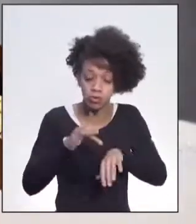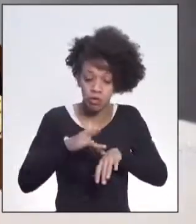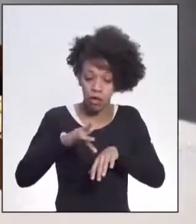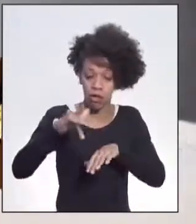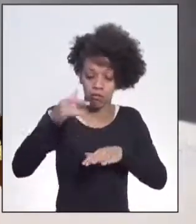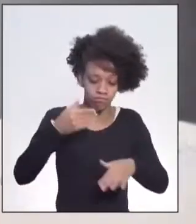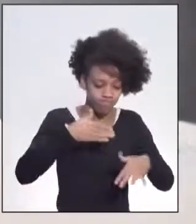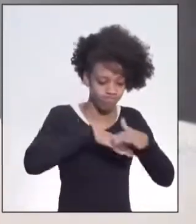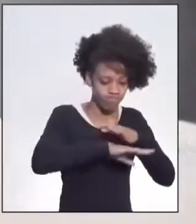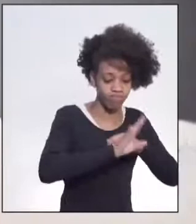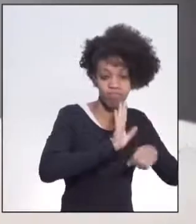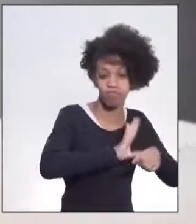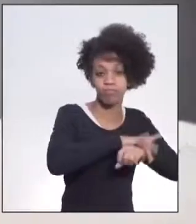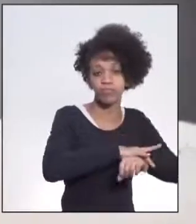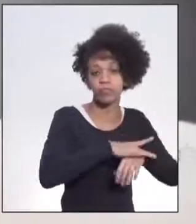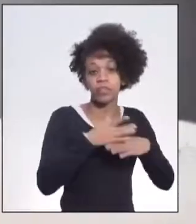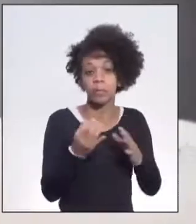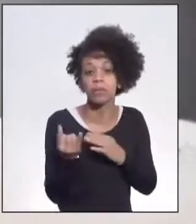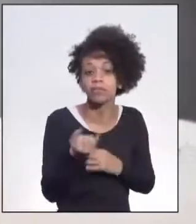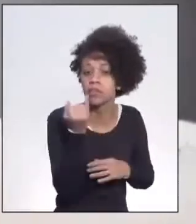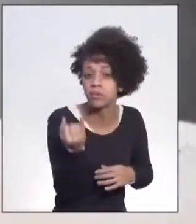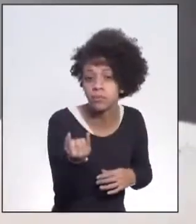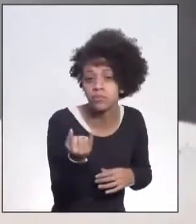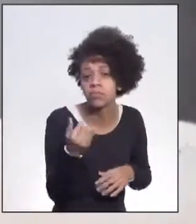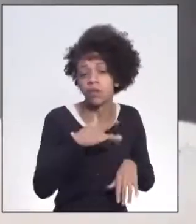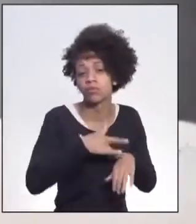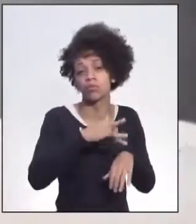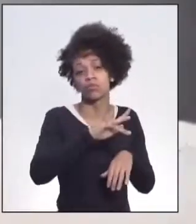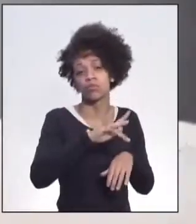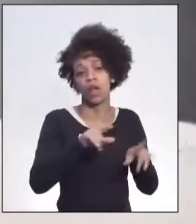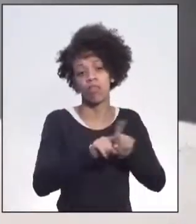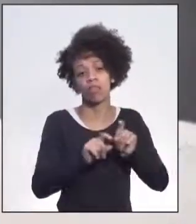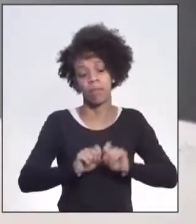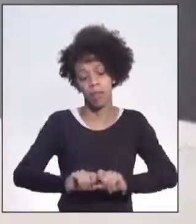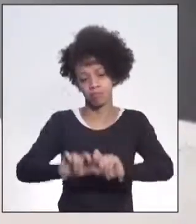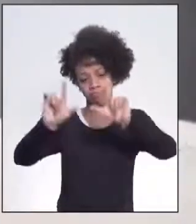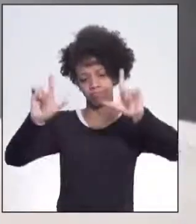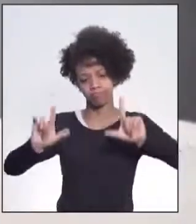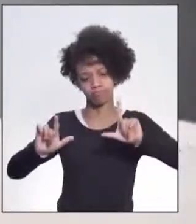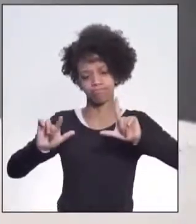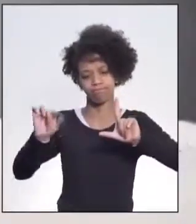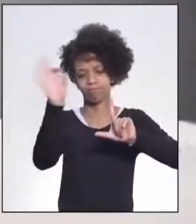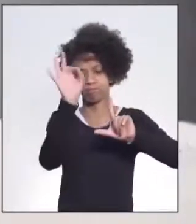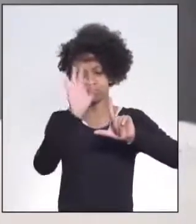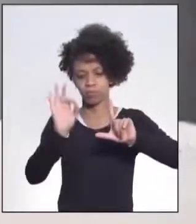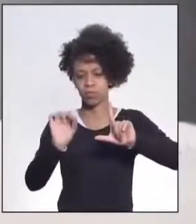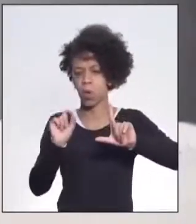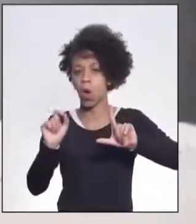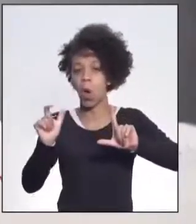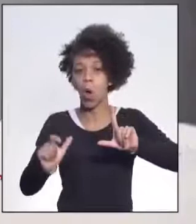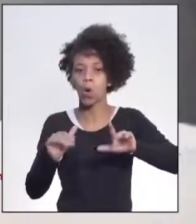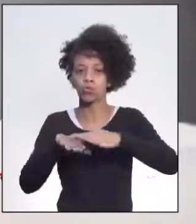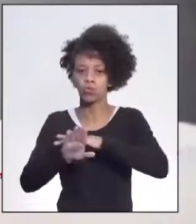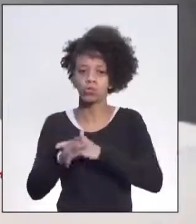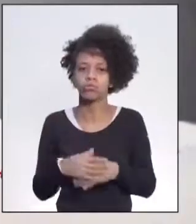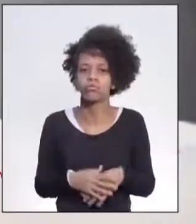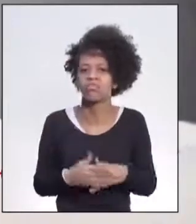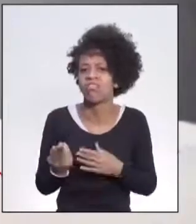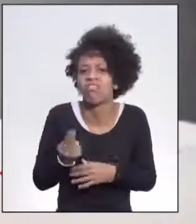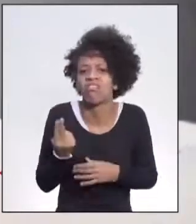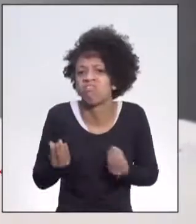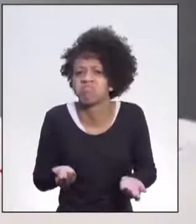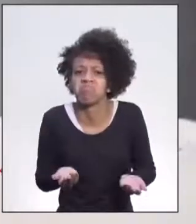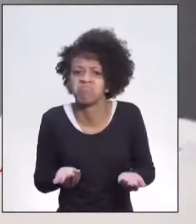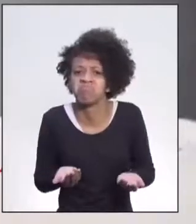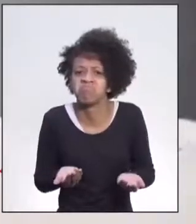lugar seguro. Porém, tão importante quanto o tesouro é o mapa que registrará onde ele será escondido. Afinal, de que adianta se ter